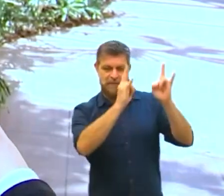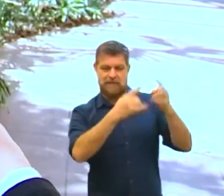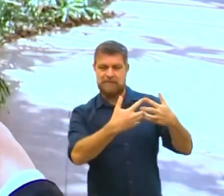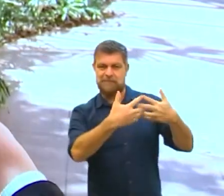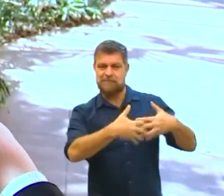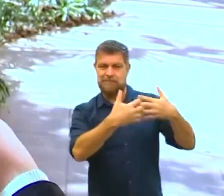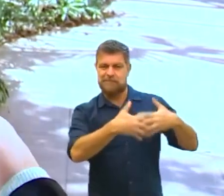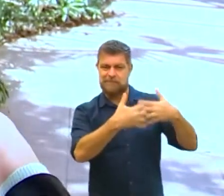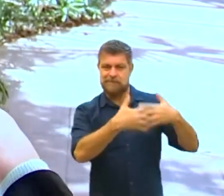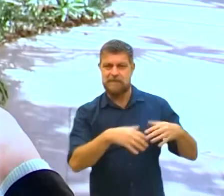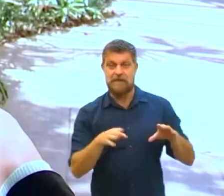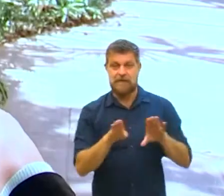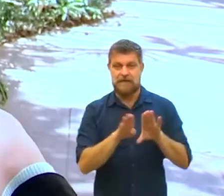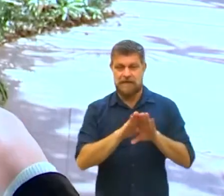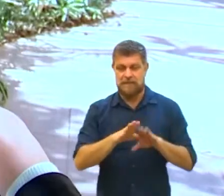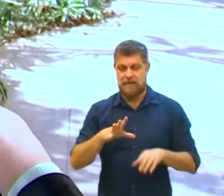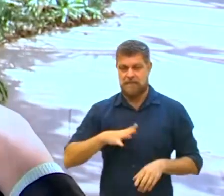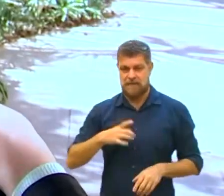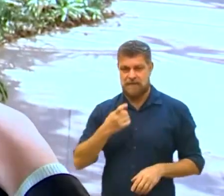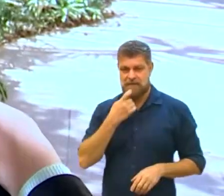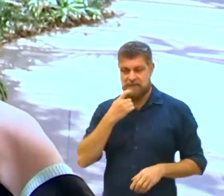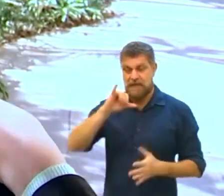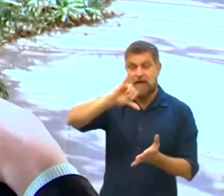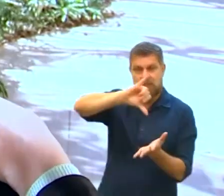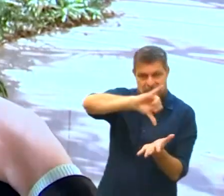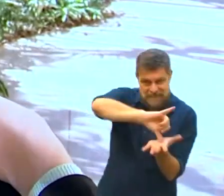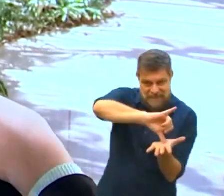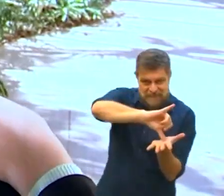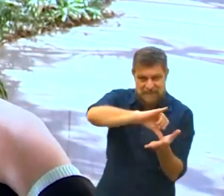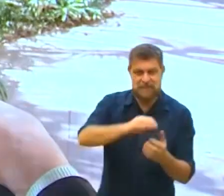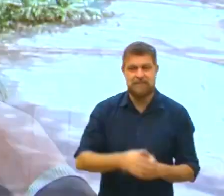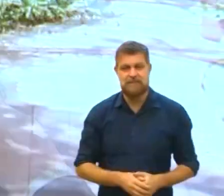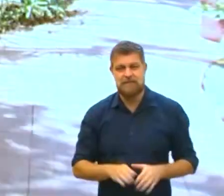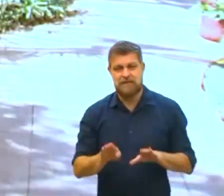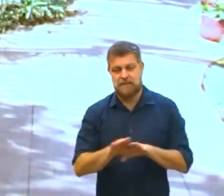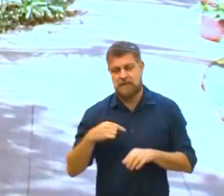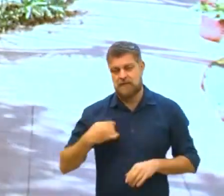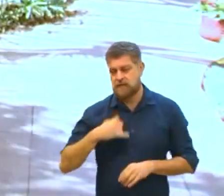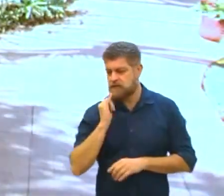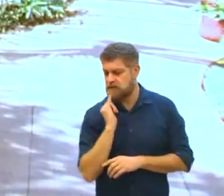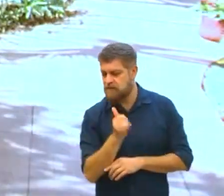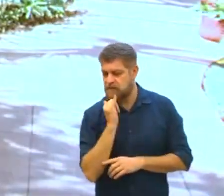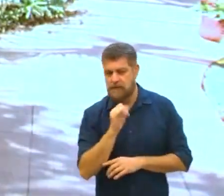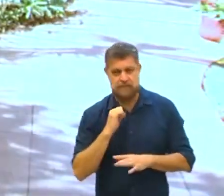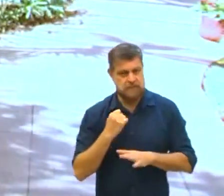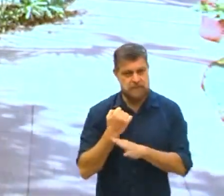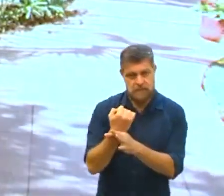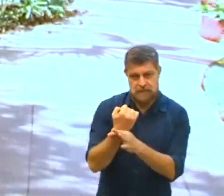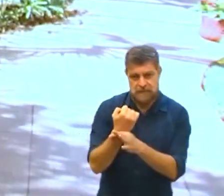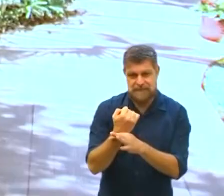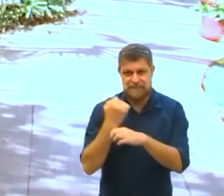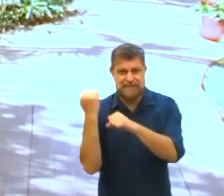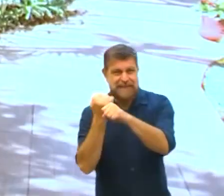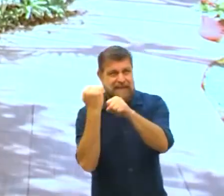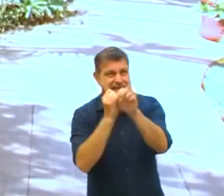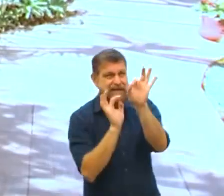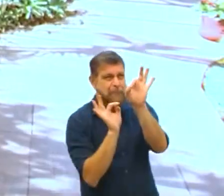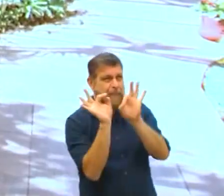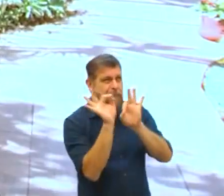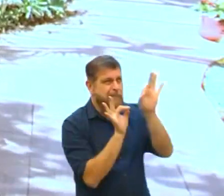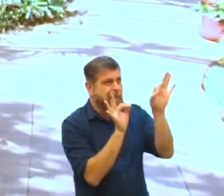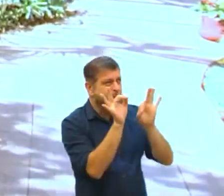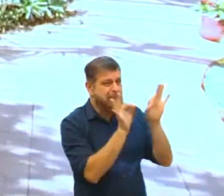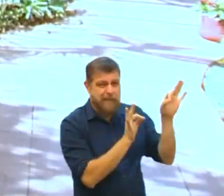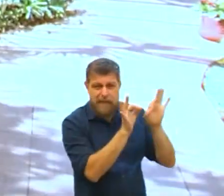prédio, devolver tanto para Campinas, para o centro de Campinas. E a gente pode dizer com toda a segurança que foi feita